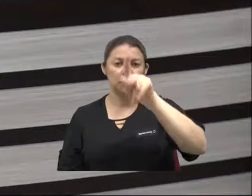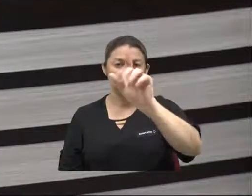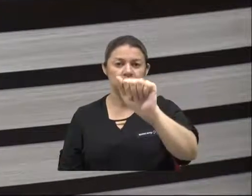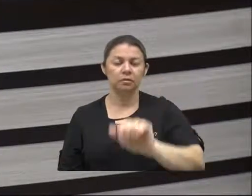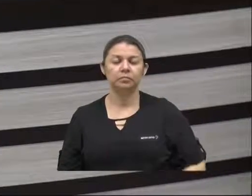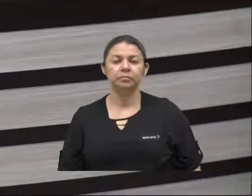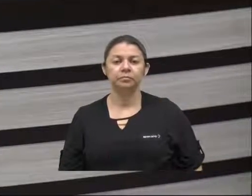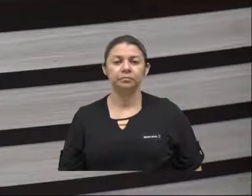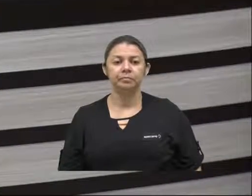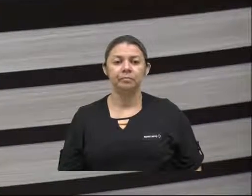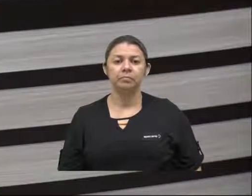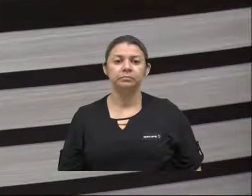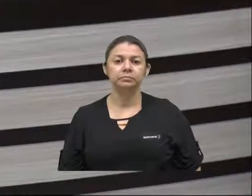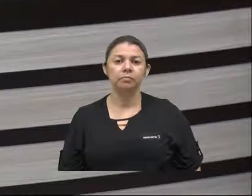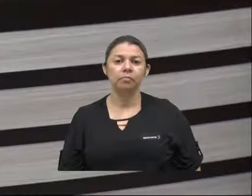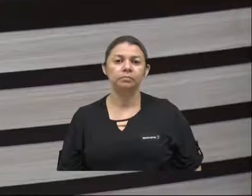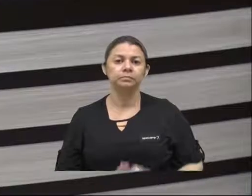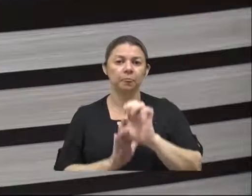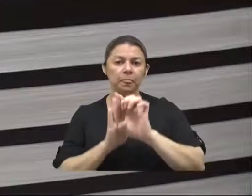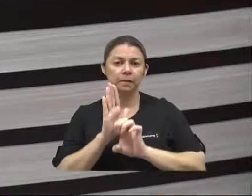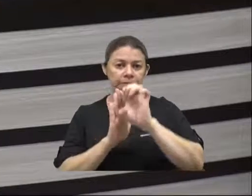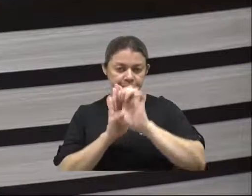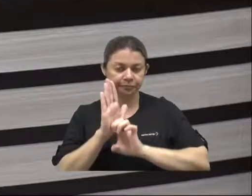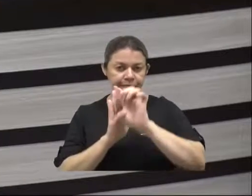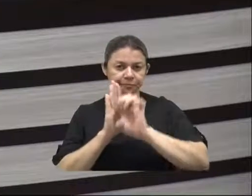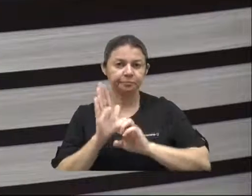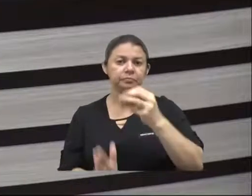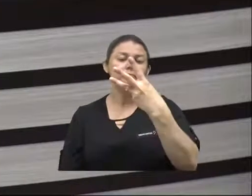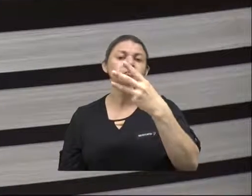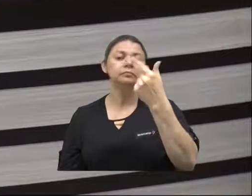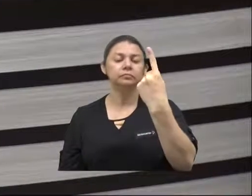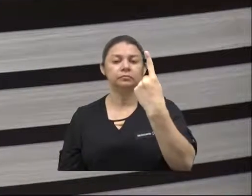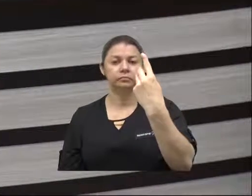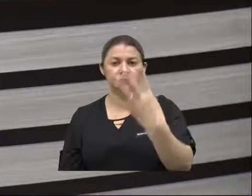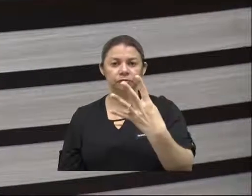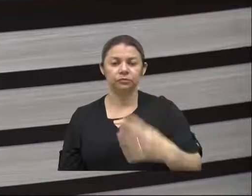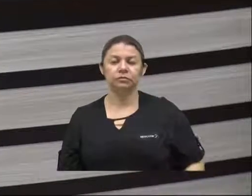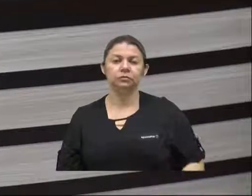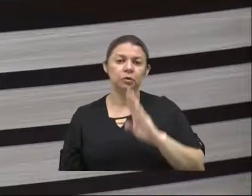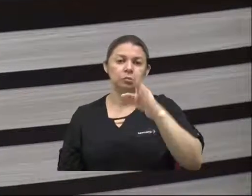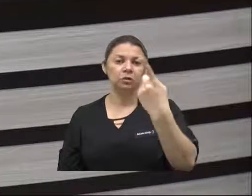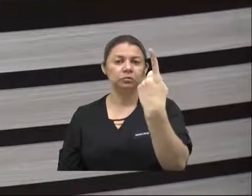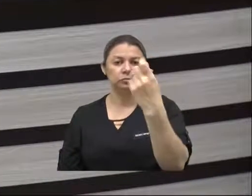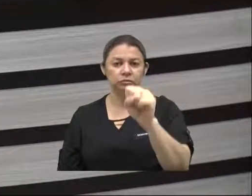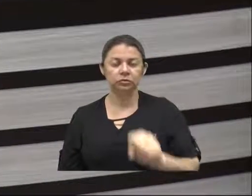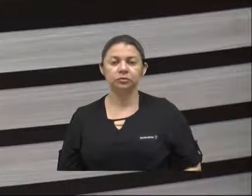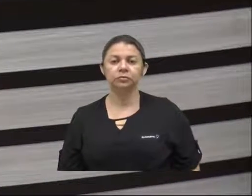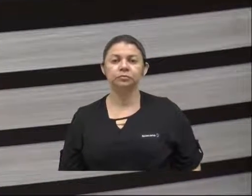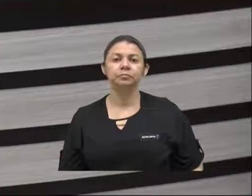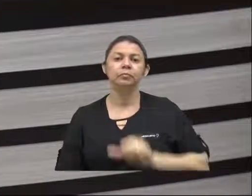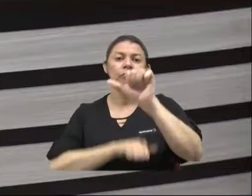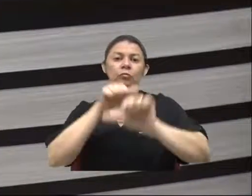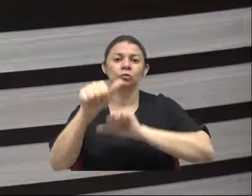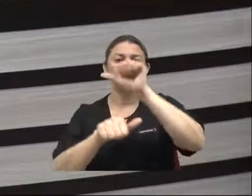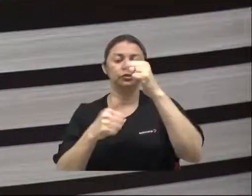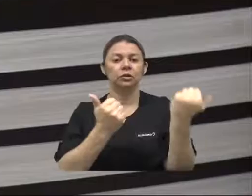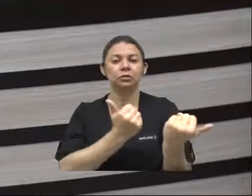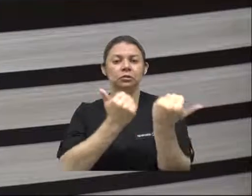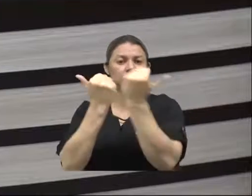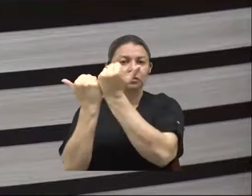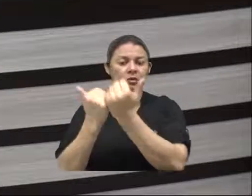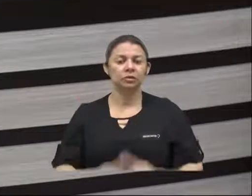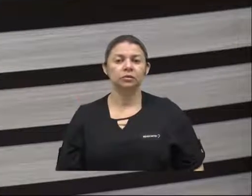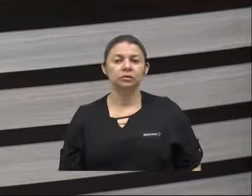competentes. Emenda número 314 ao projeto de resolução número 48/2018, modifica a redação do artigo 7º do